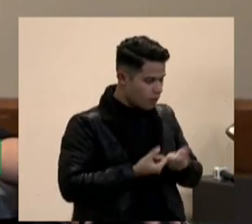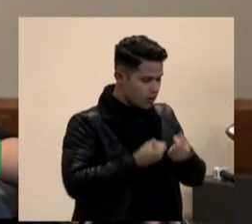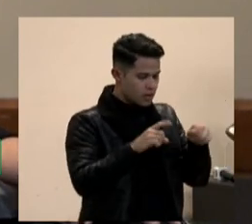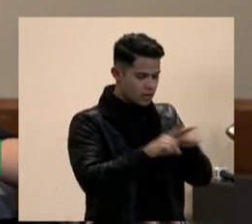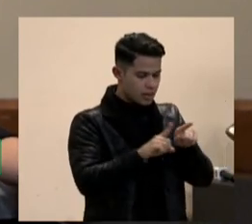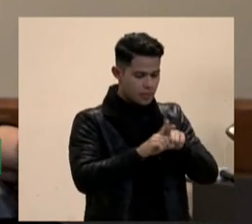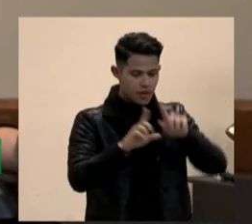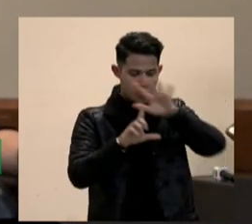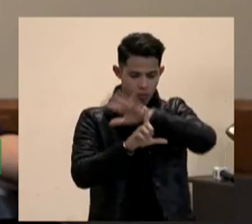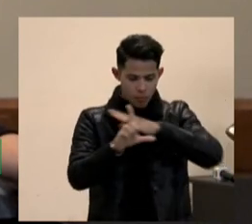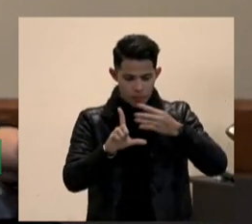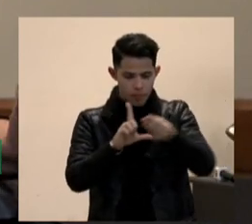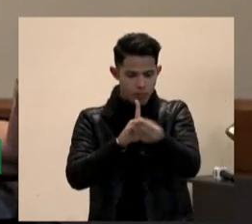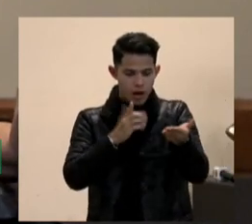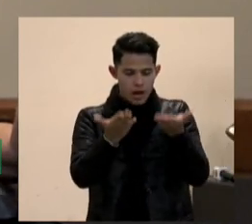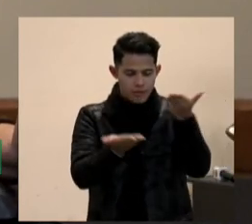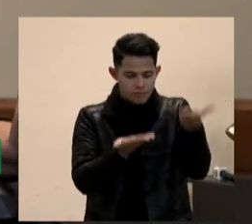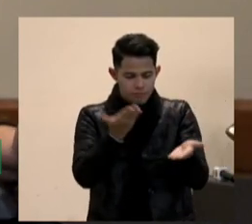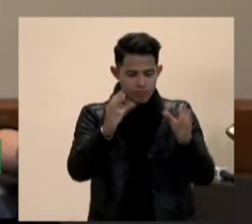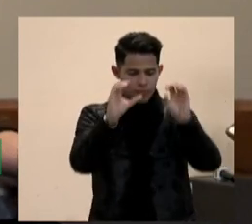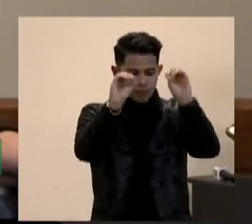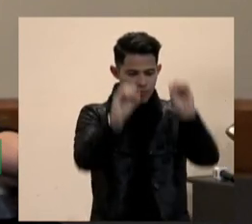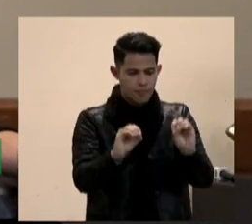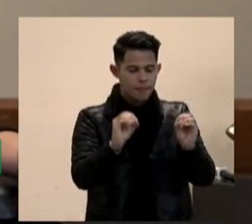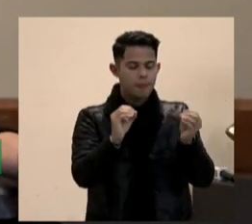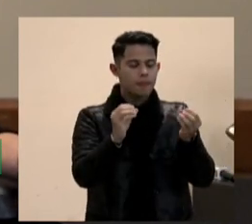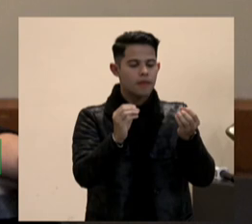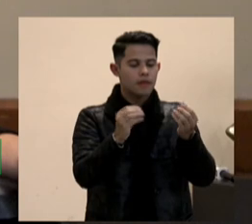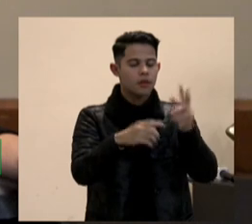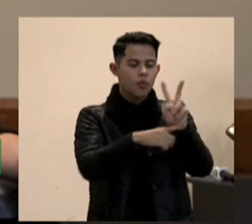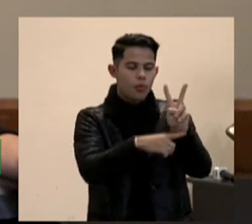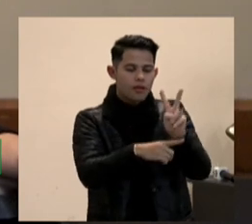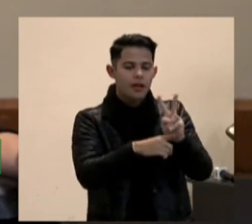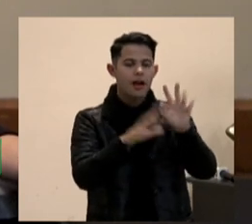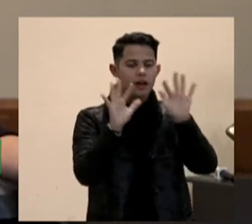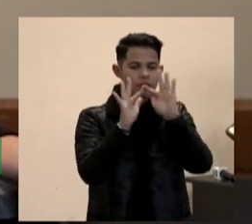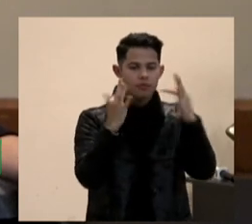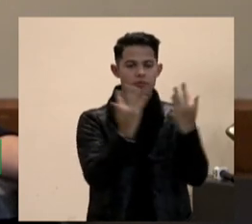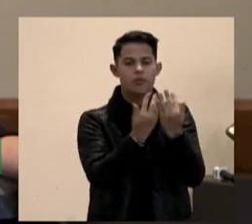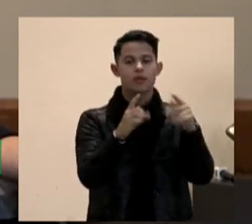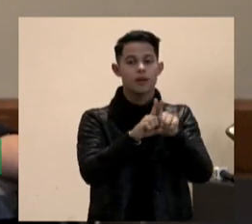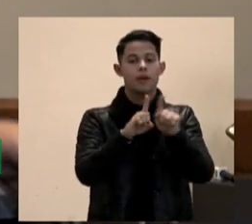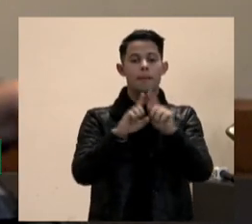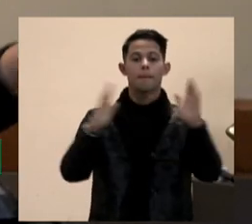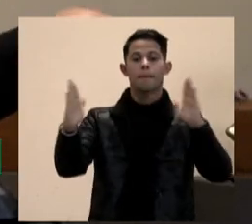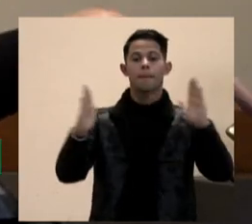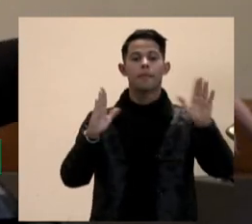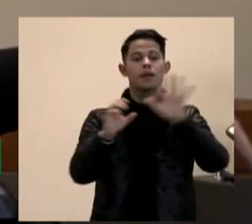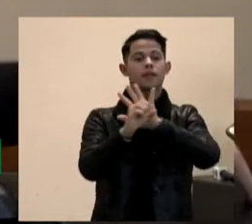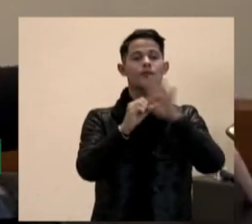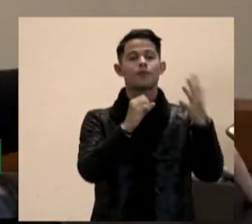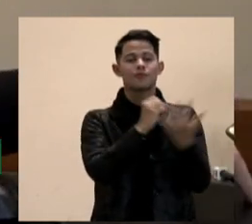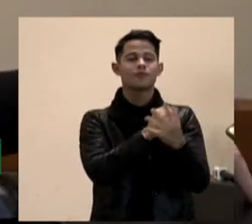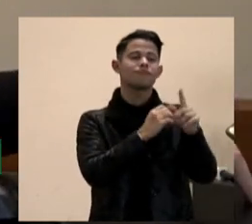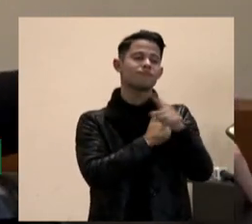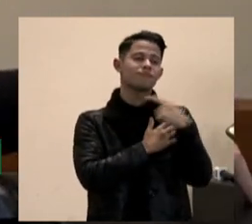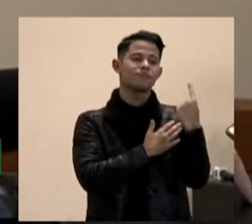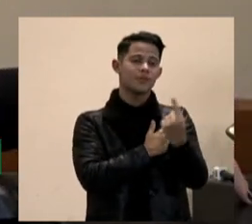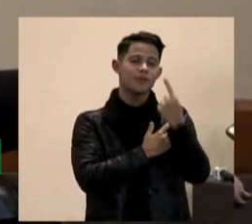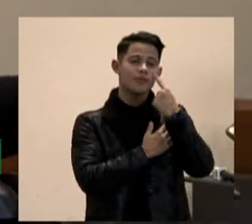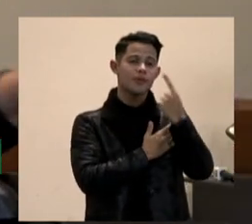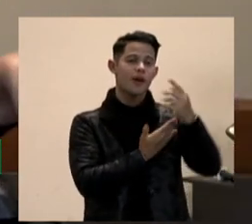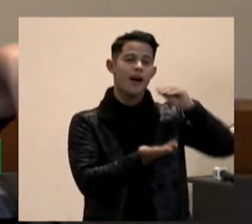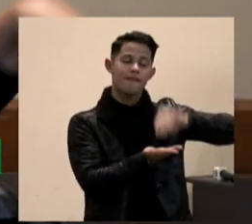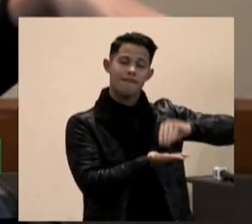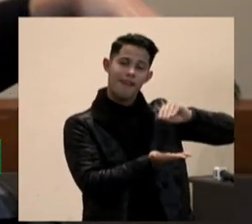e cuidado com as famílias. Na pandemia, né, nós observamos o quanto a ausência desse atendimento